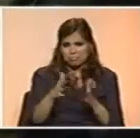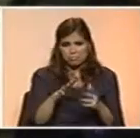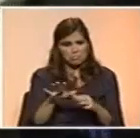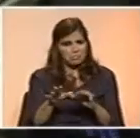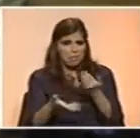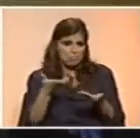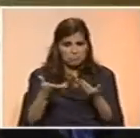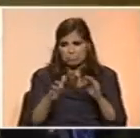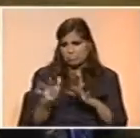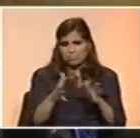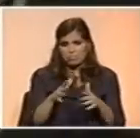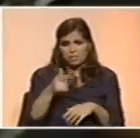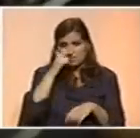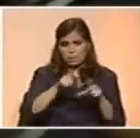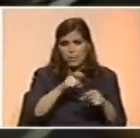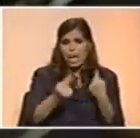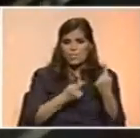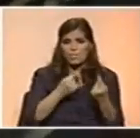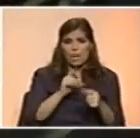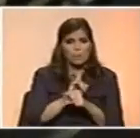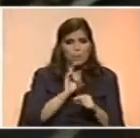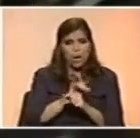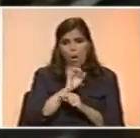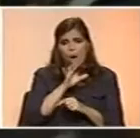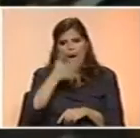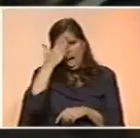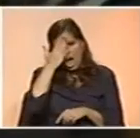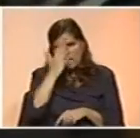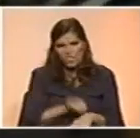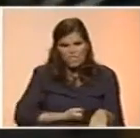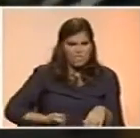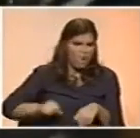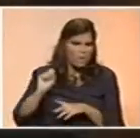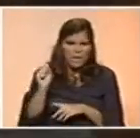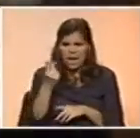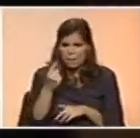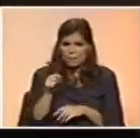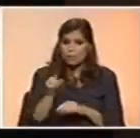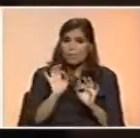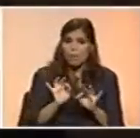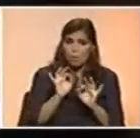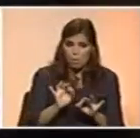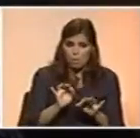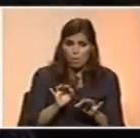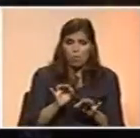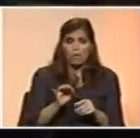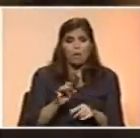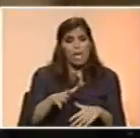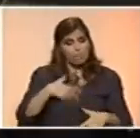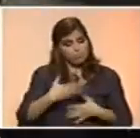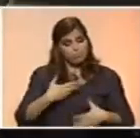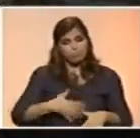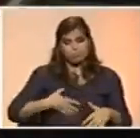ela. Às vezes as pessoas que não estão habituadas acham que ficam com fome muito rapidamente. Isso é bom sinal, é sinal que o organismo